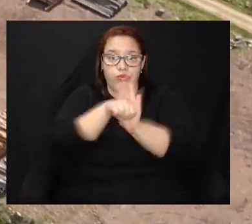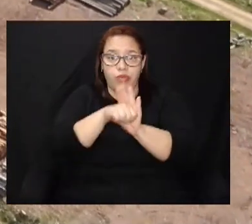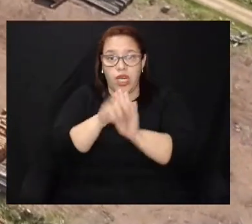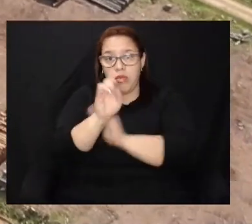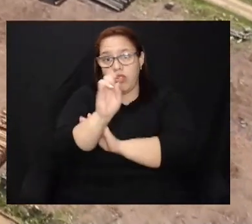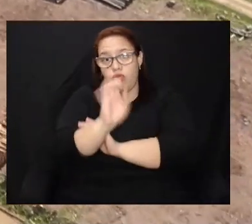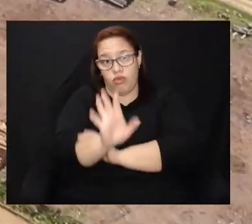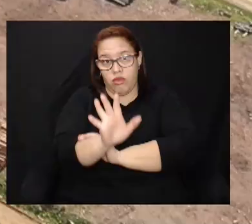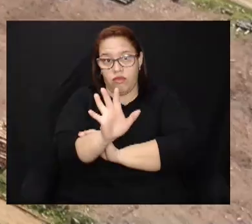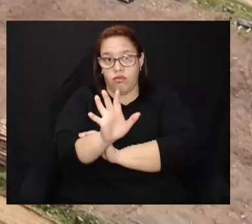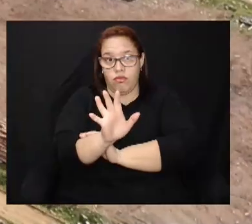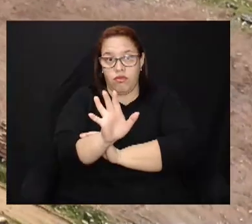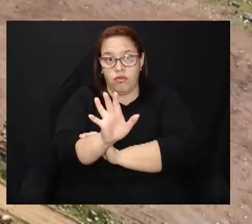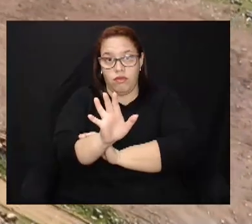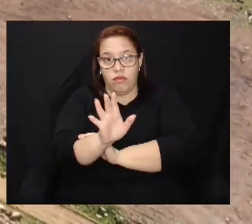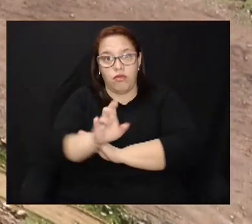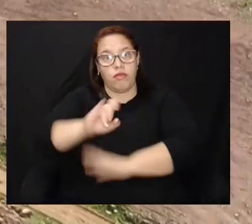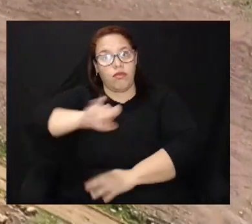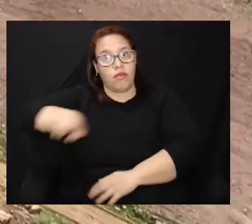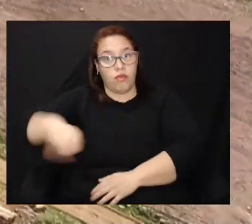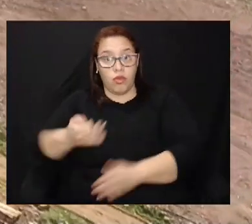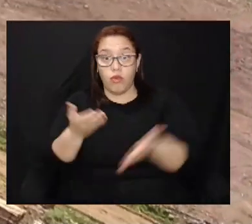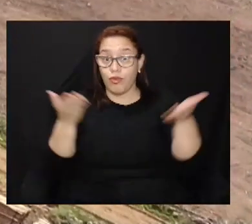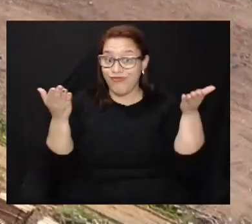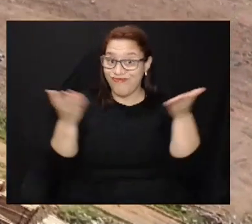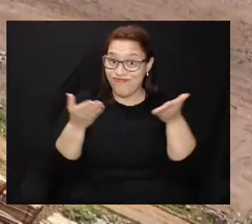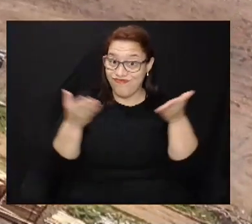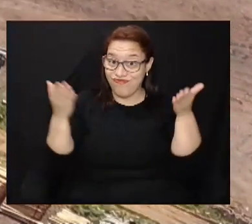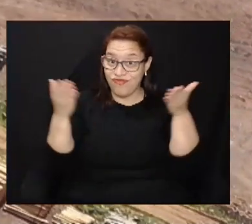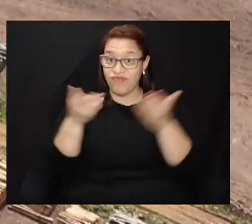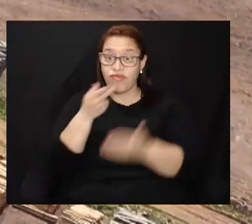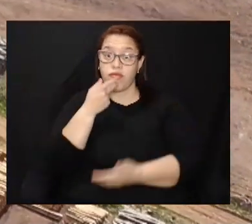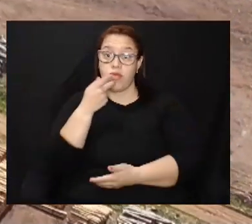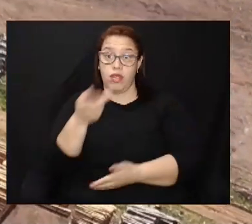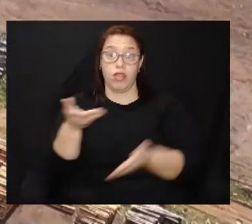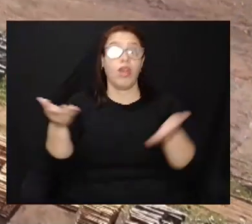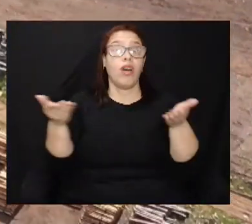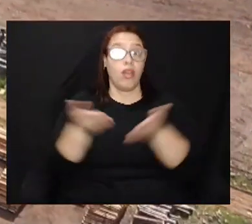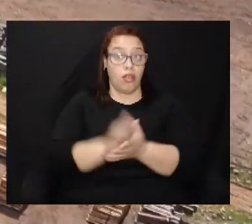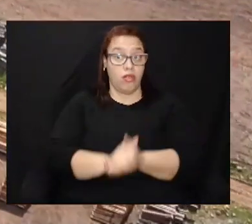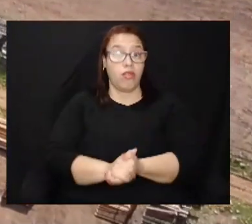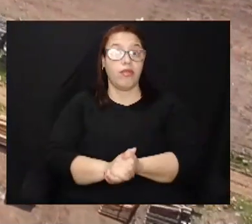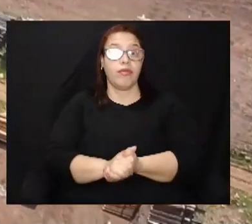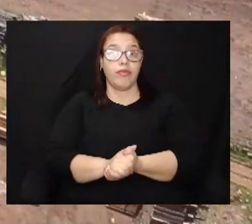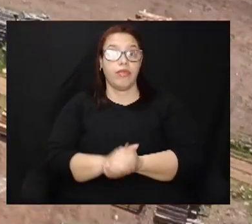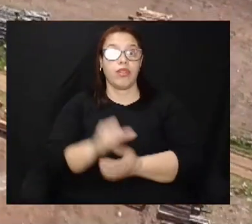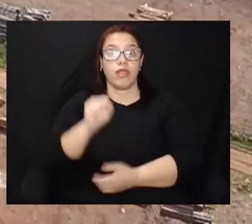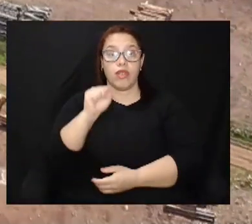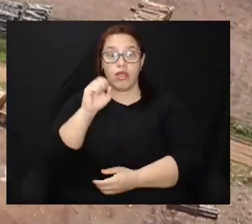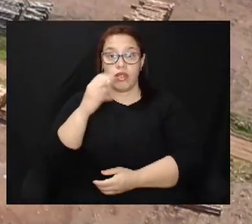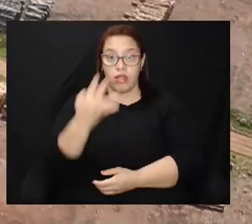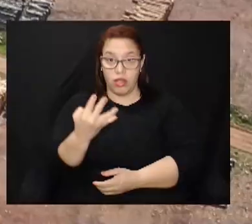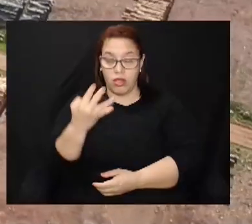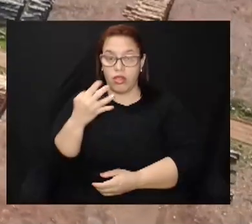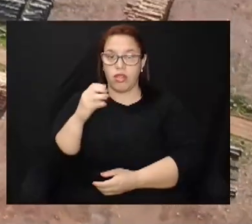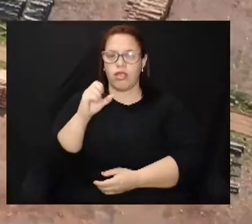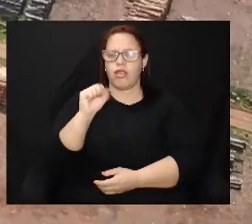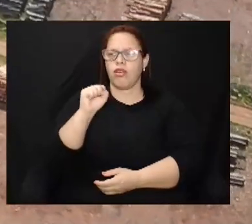a oportunidade agora é dizer que até hoje, esses 84,